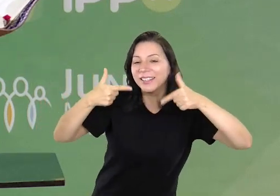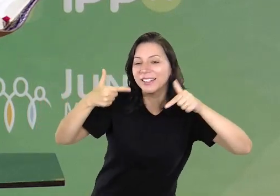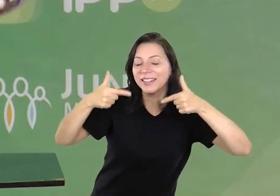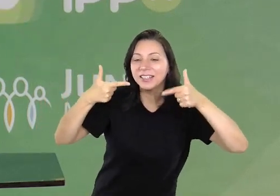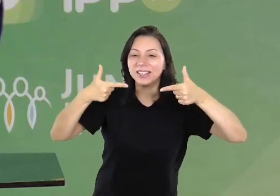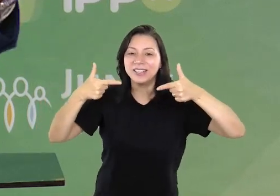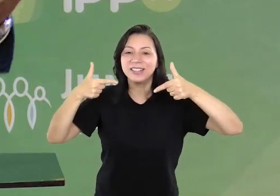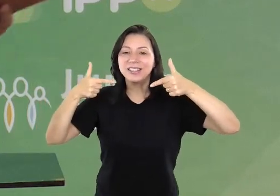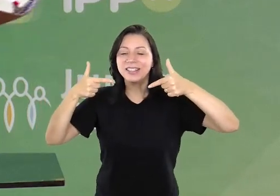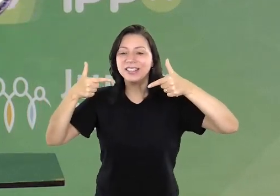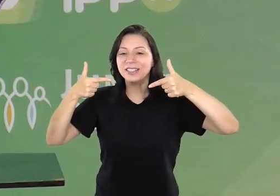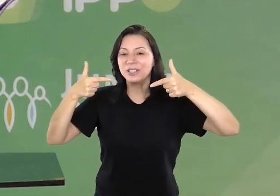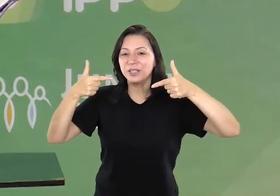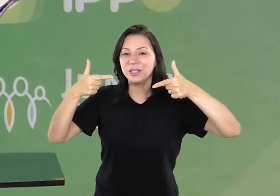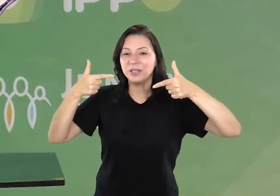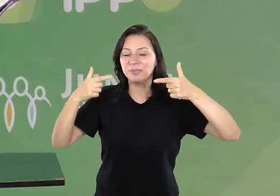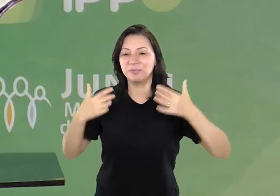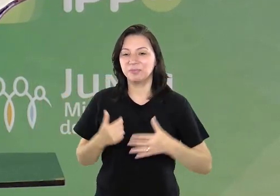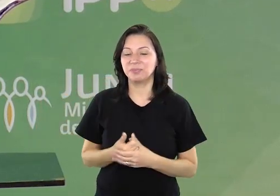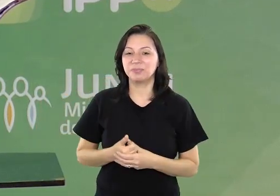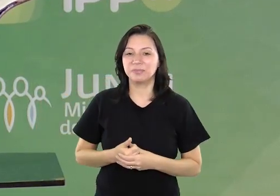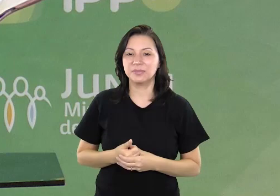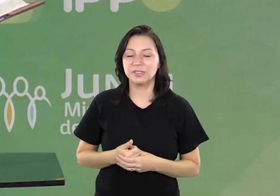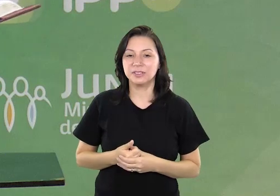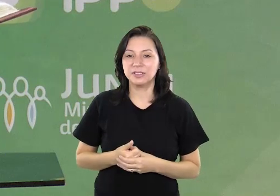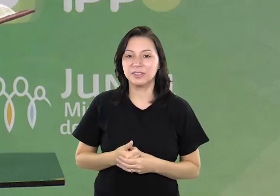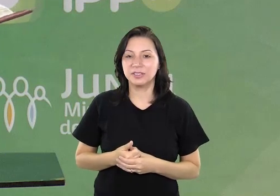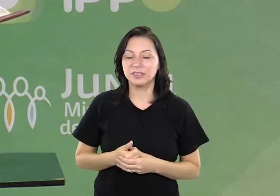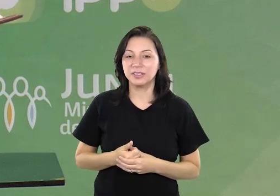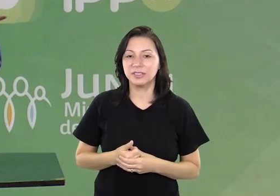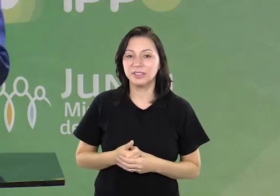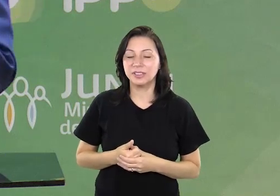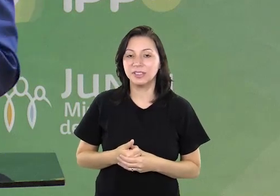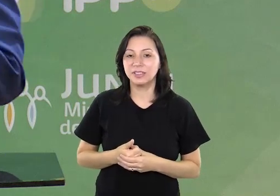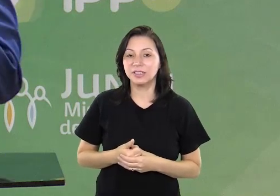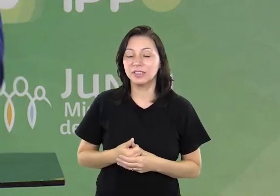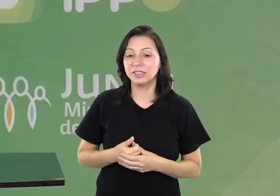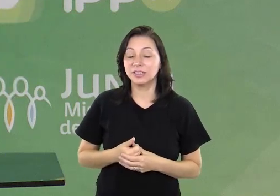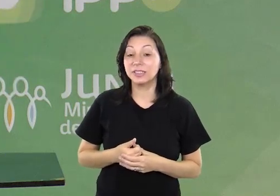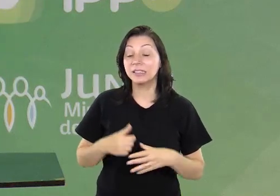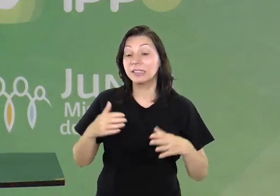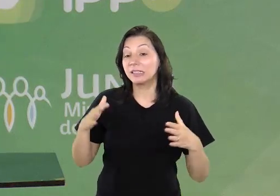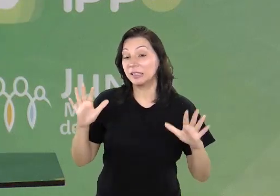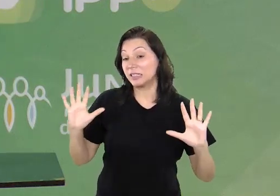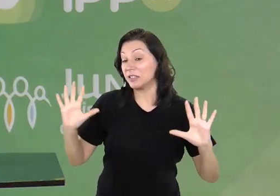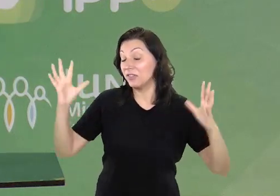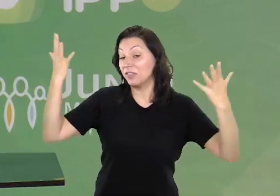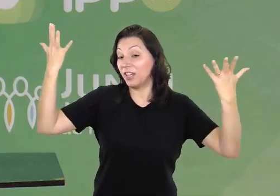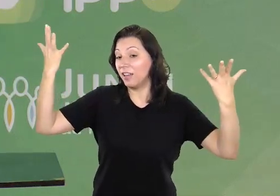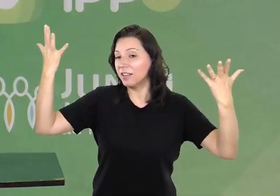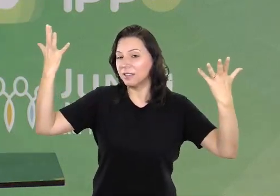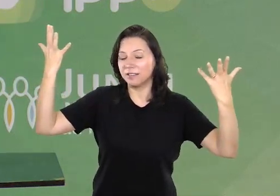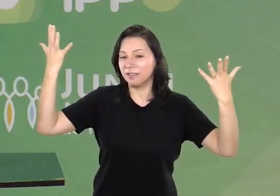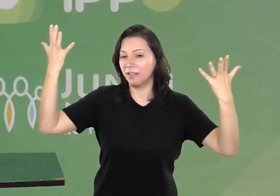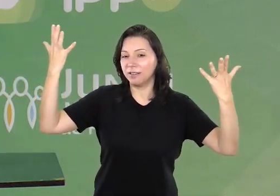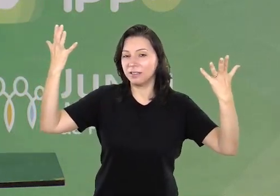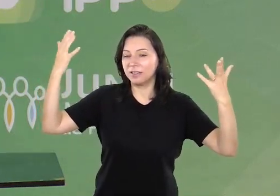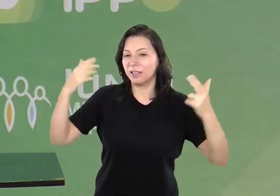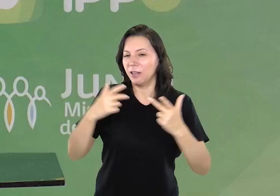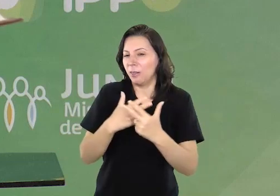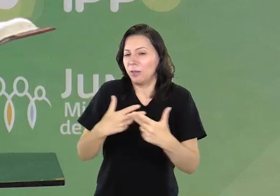para se divertir a ideia aqui também é das festas do glamour